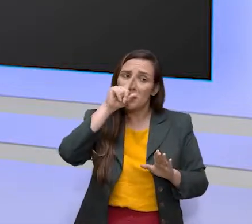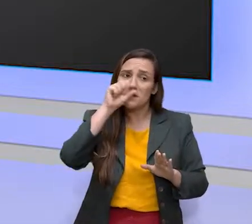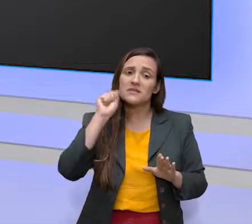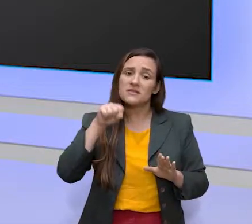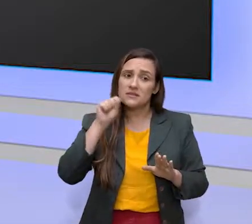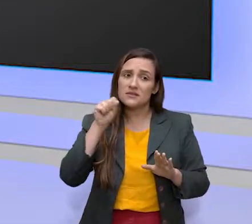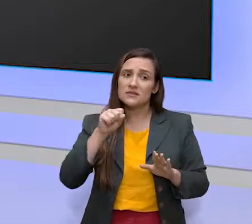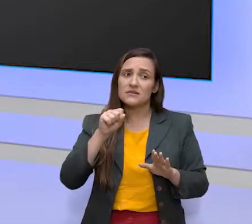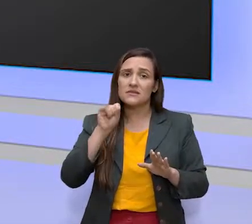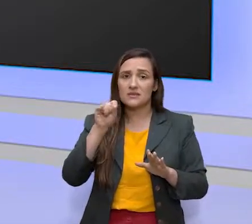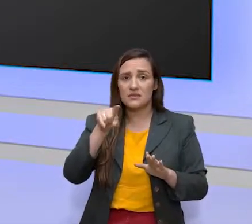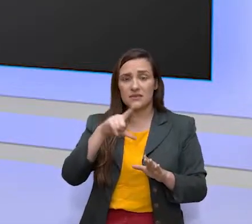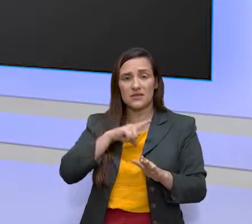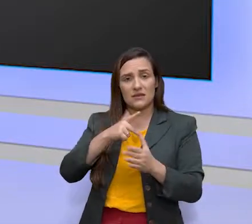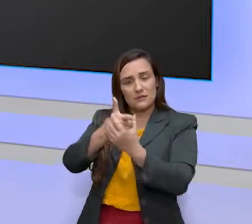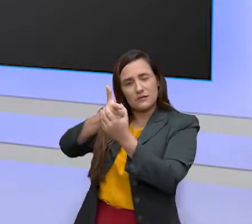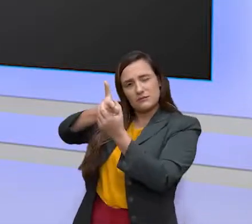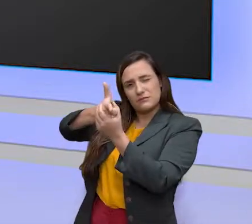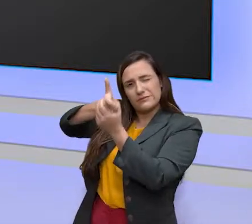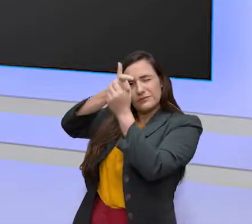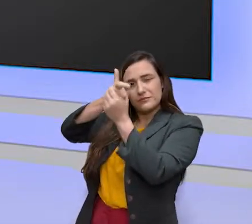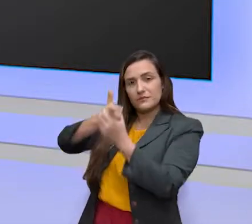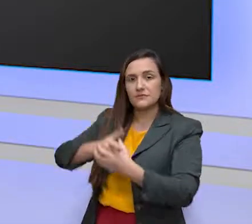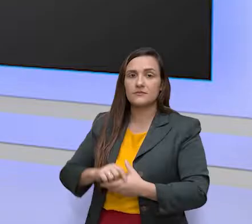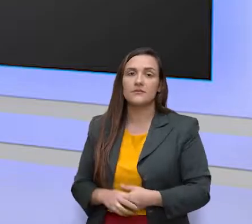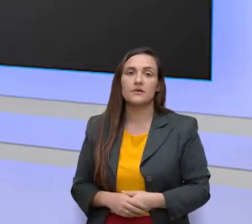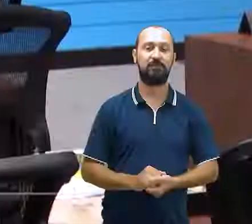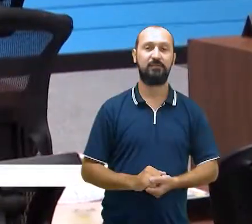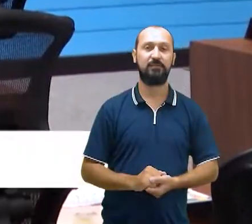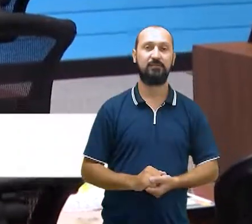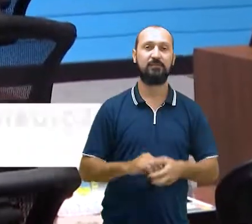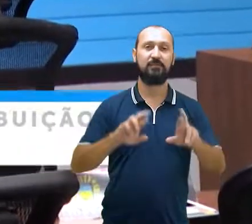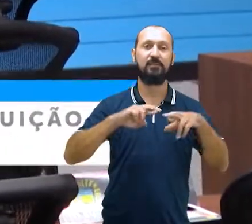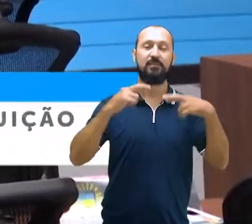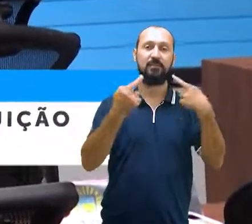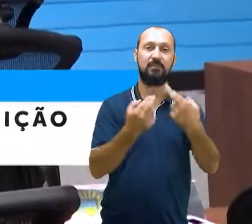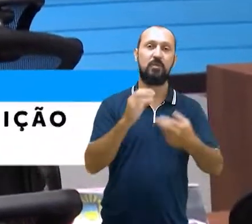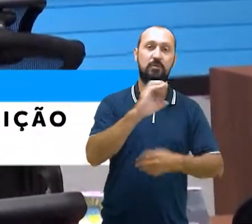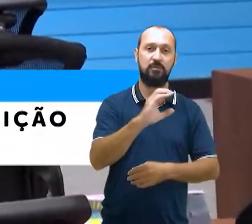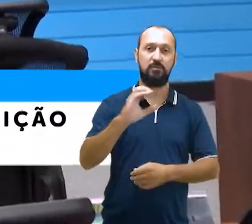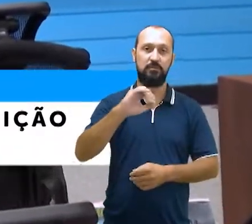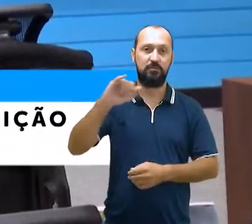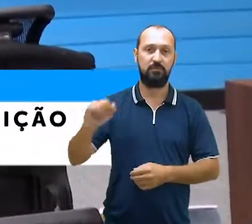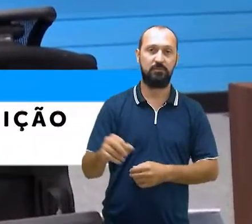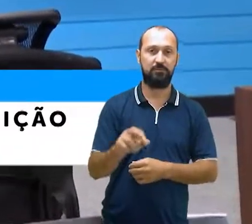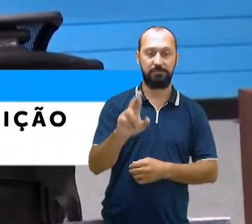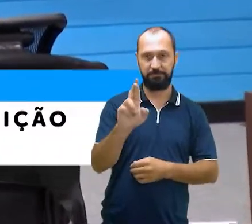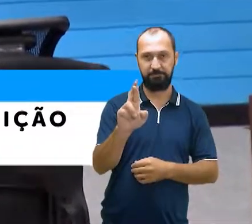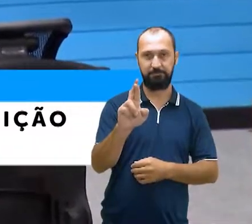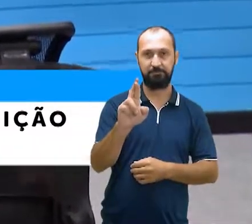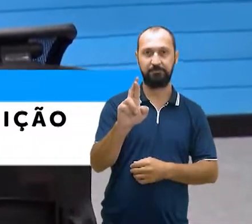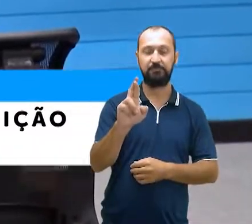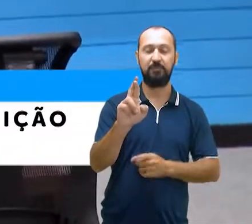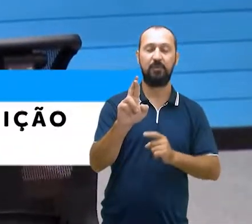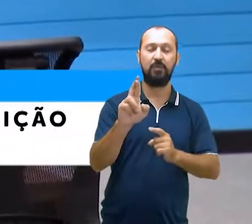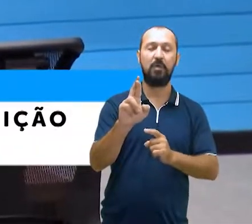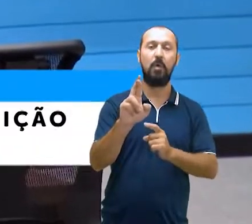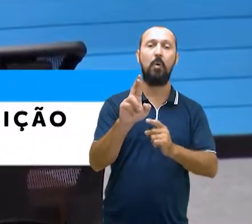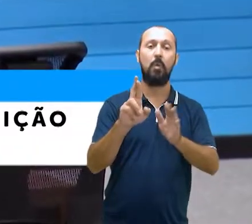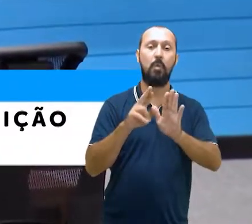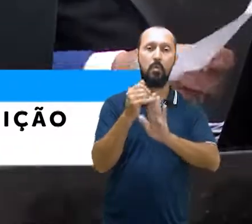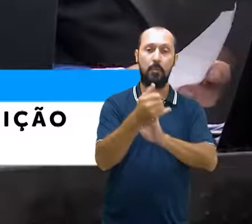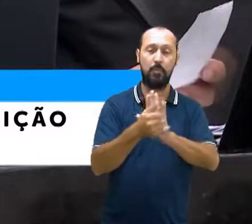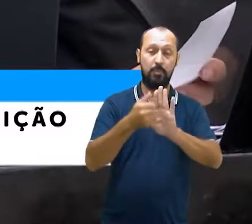reconhece o risco da atividade de atirador desportivo. Na reunião da Comissão de Constituição, Justiça e